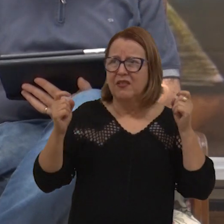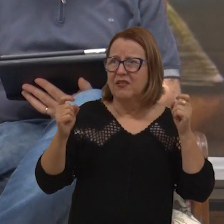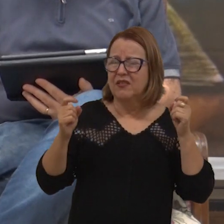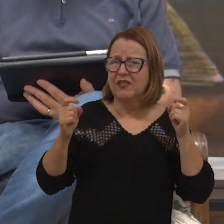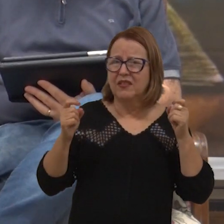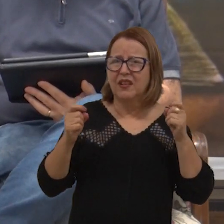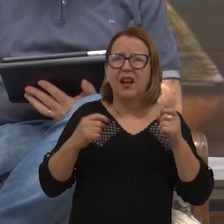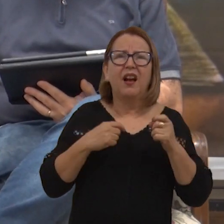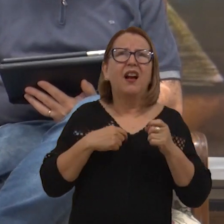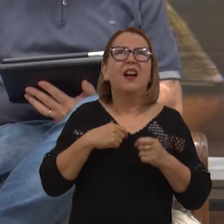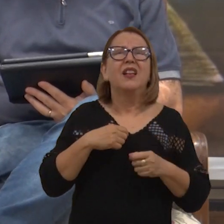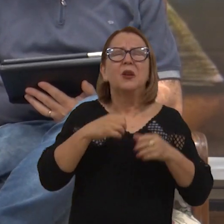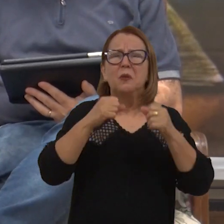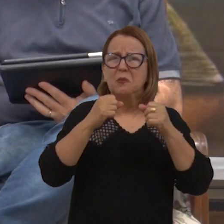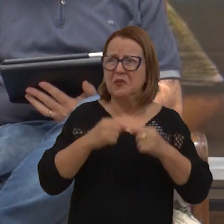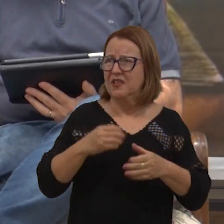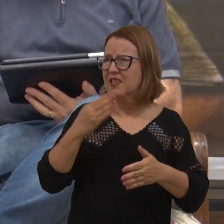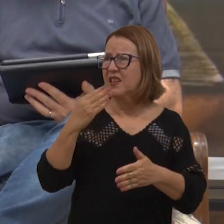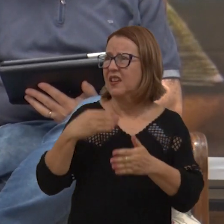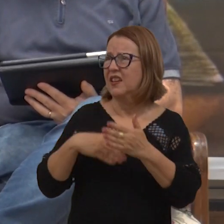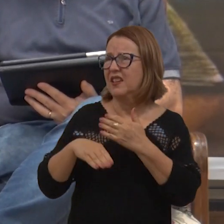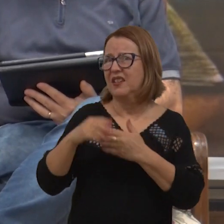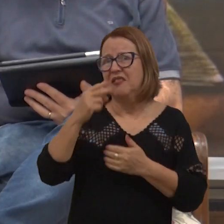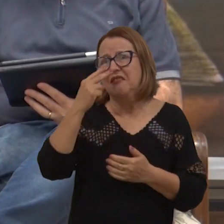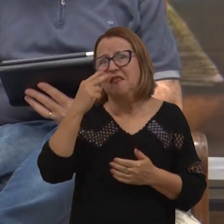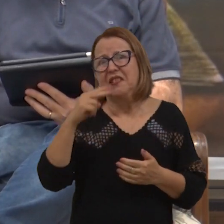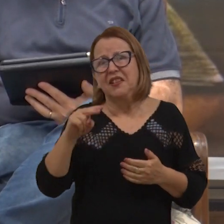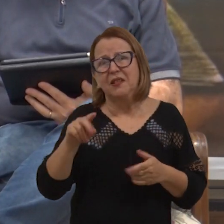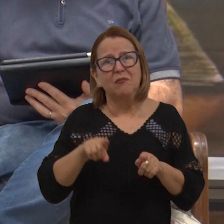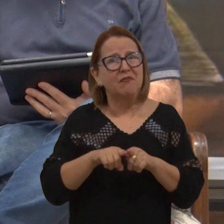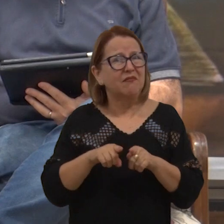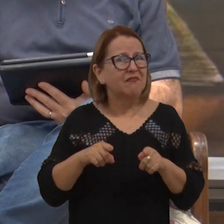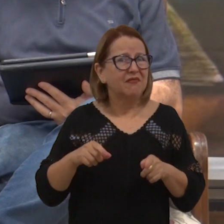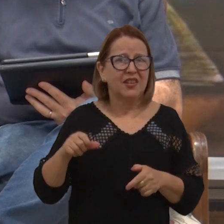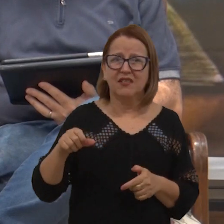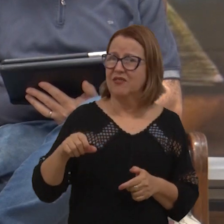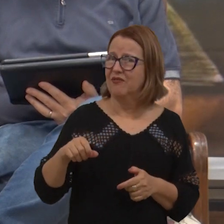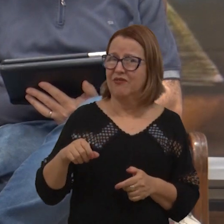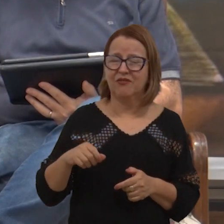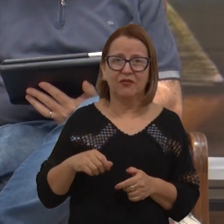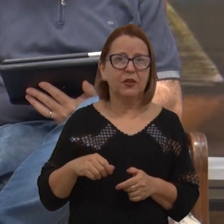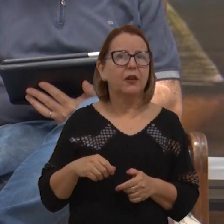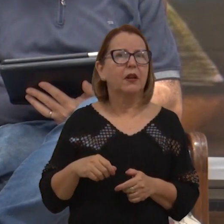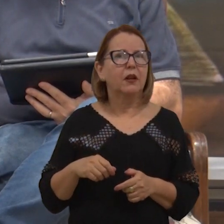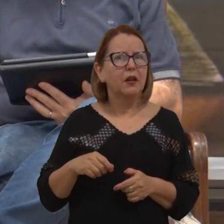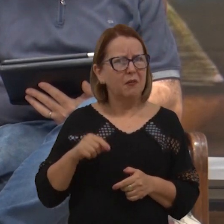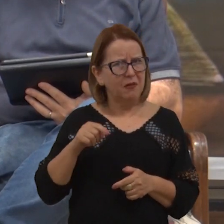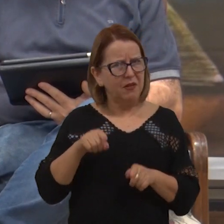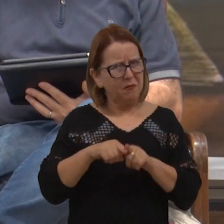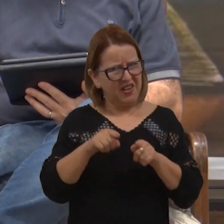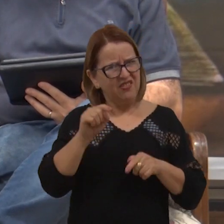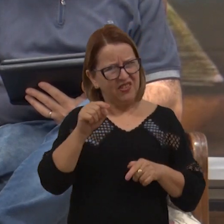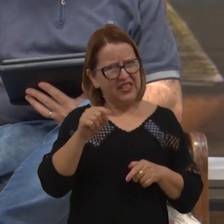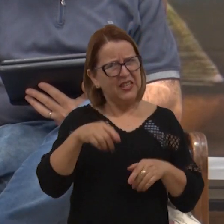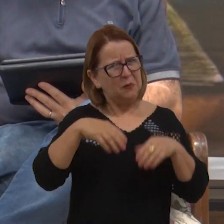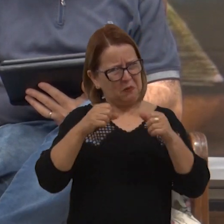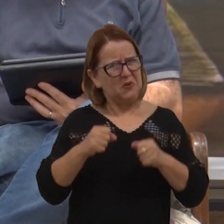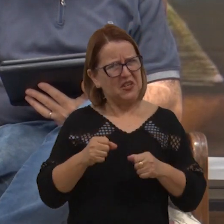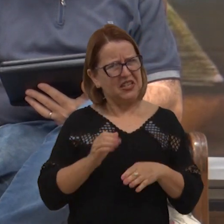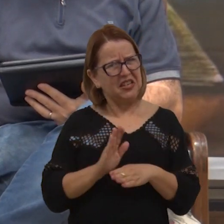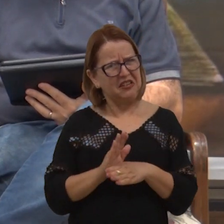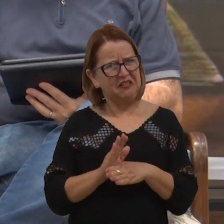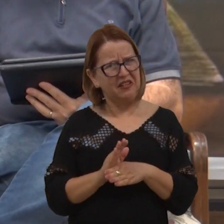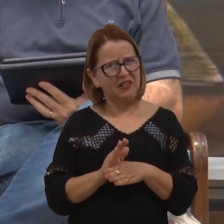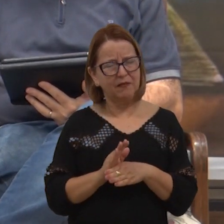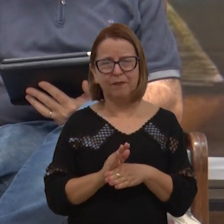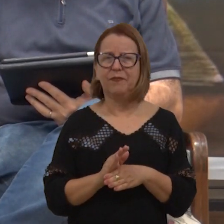irmão? Você tinha adrenalina para aplicar na veia, você tinha ali o aparelho para dar choque, e aí vem essa